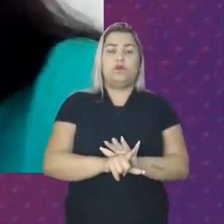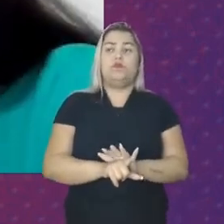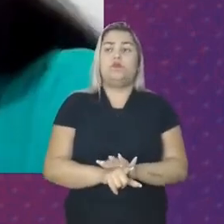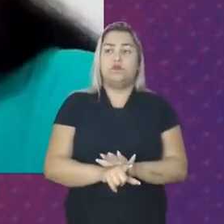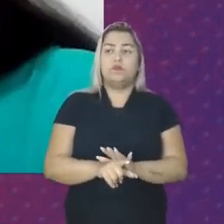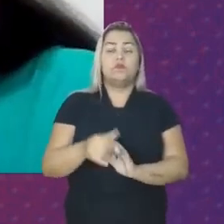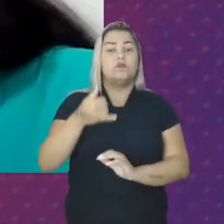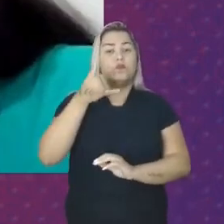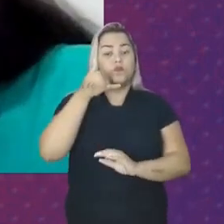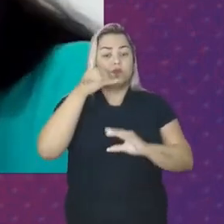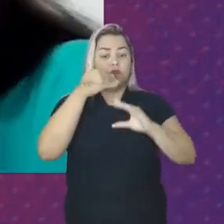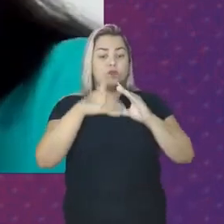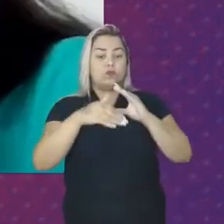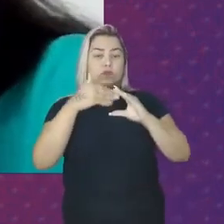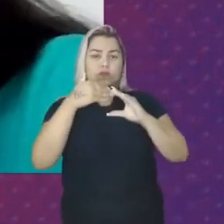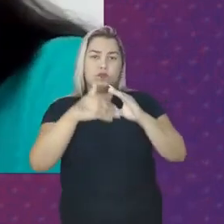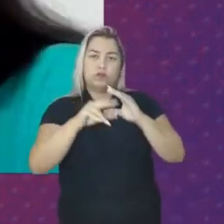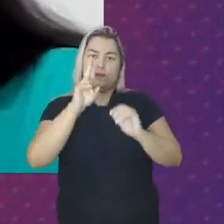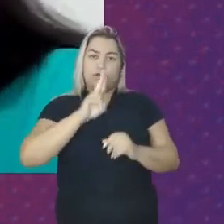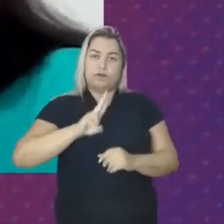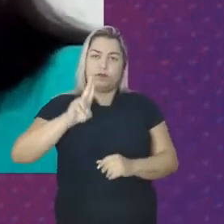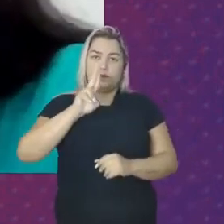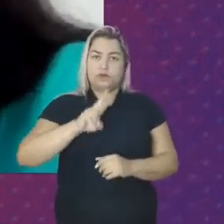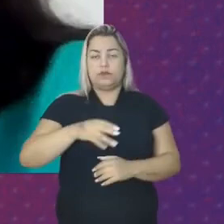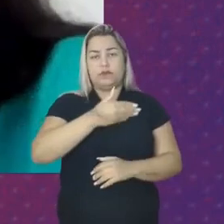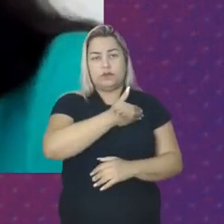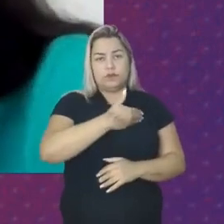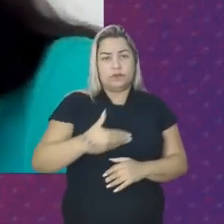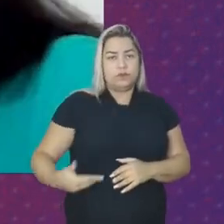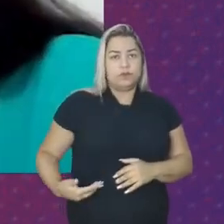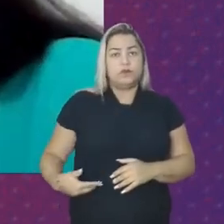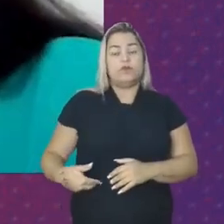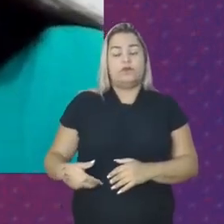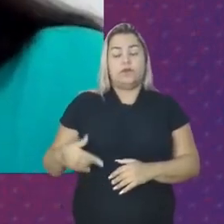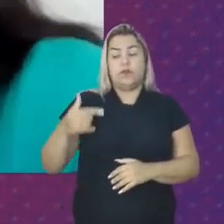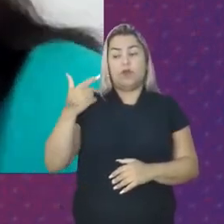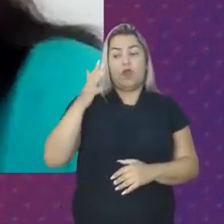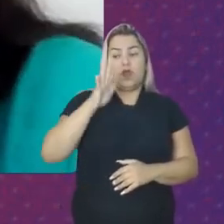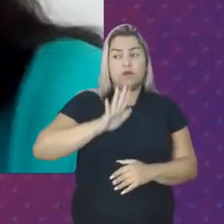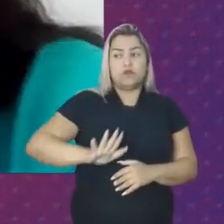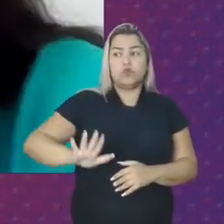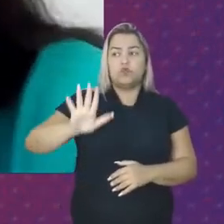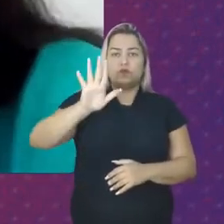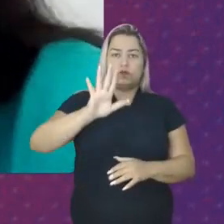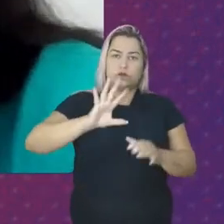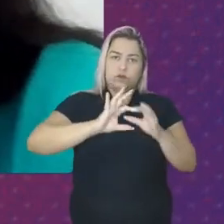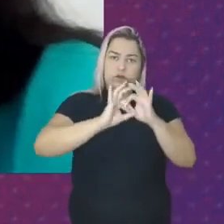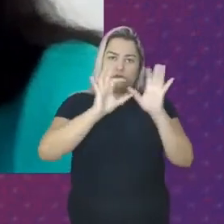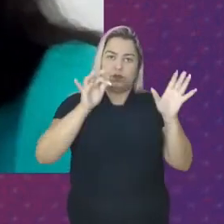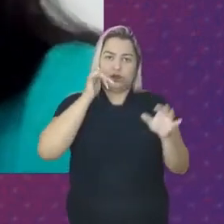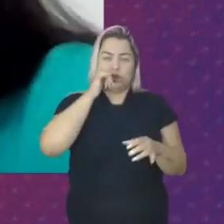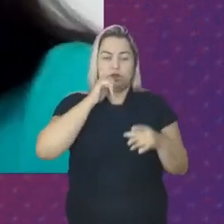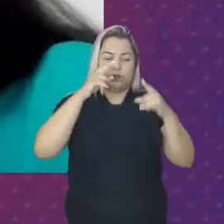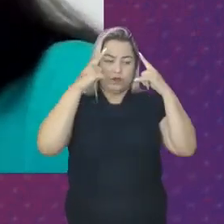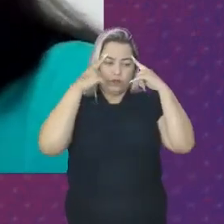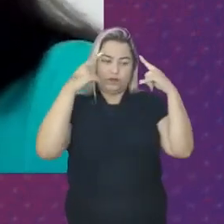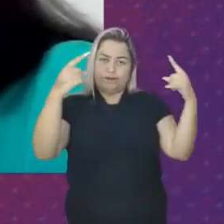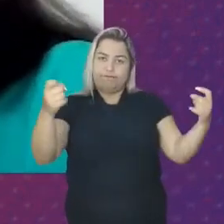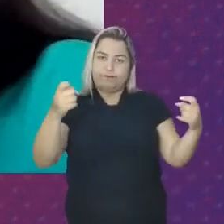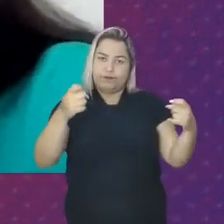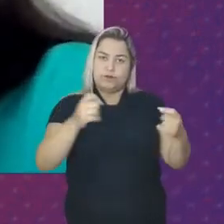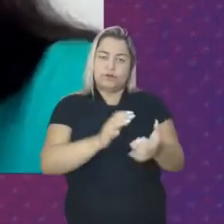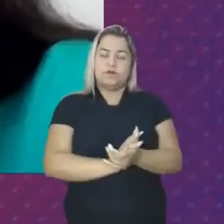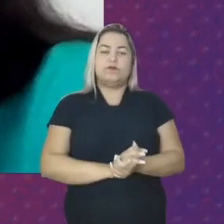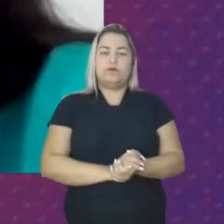serviço telefônico de utilidade pública, de âmbito nacional, disponível às mulheres vítimas de violência,